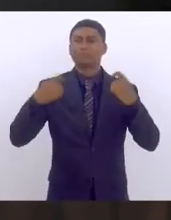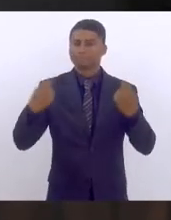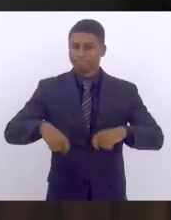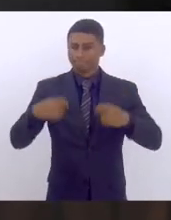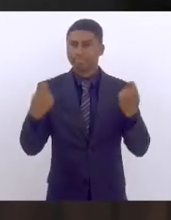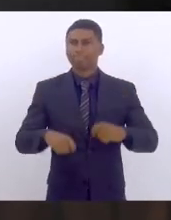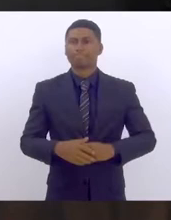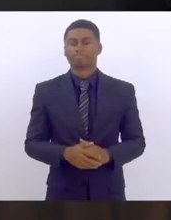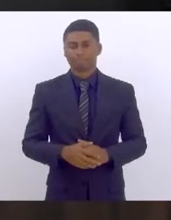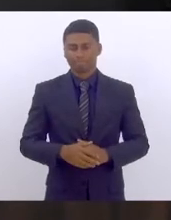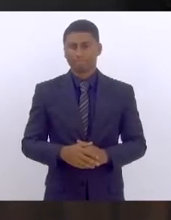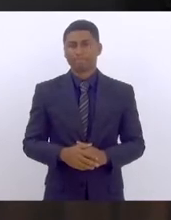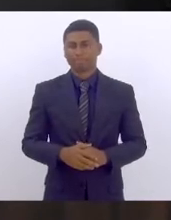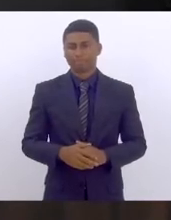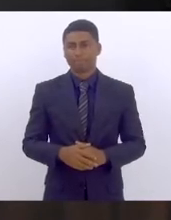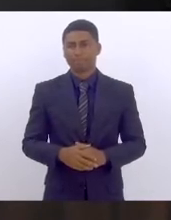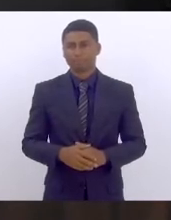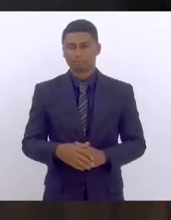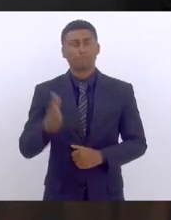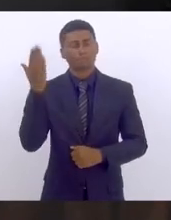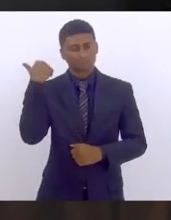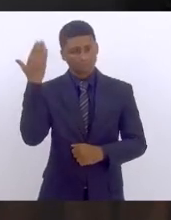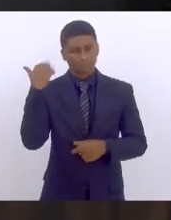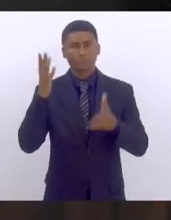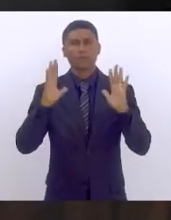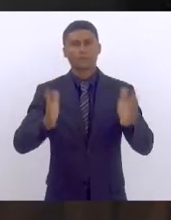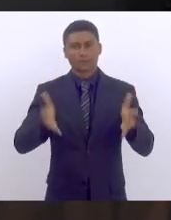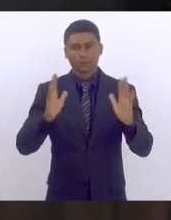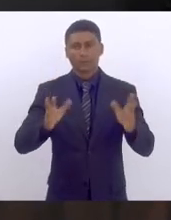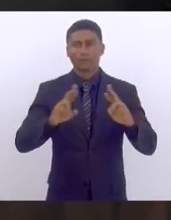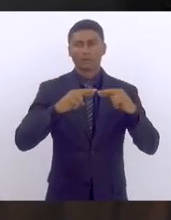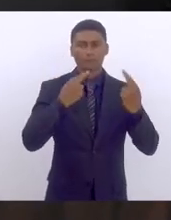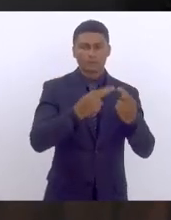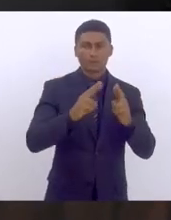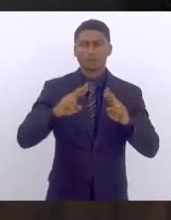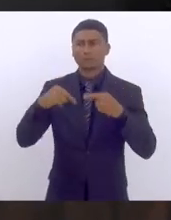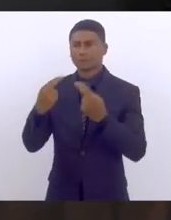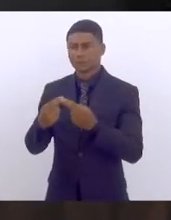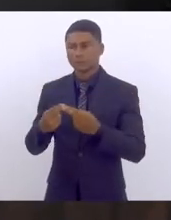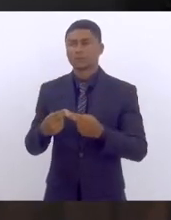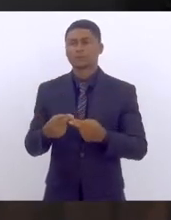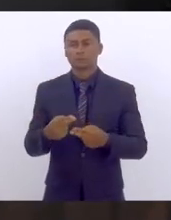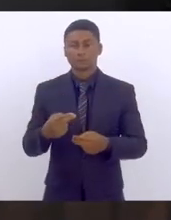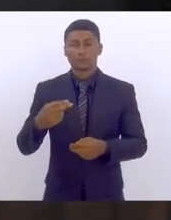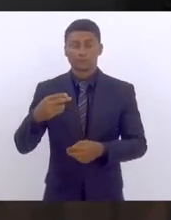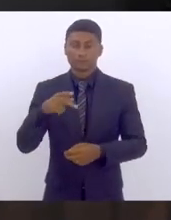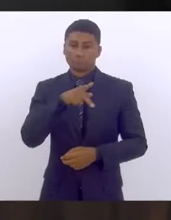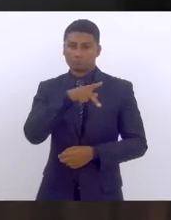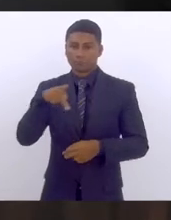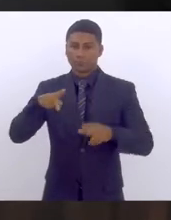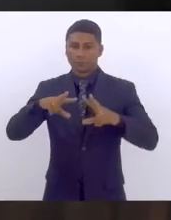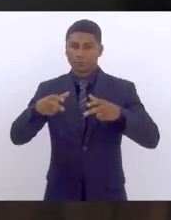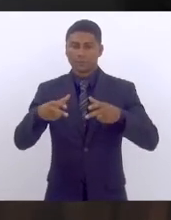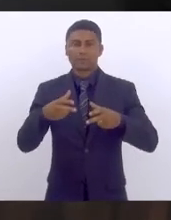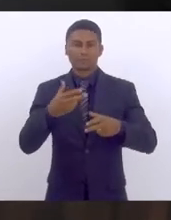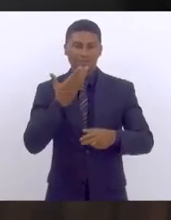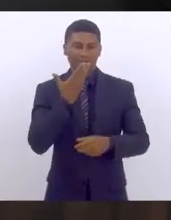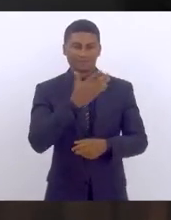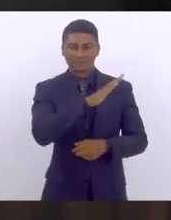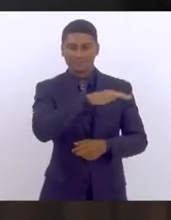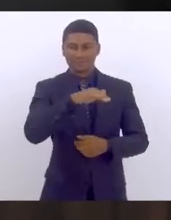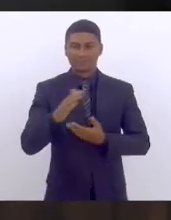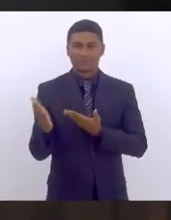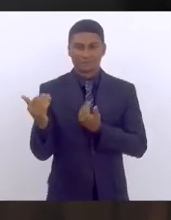já havíamos feito audiências públicas enquanto presidente da Comissão de Assuntos da Criança e do Adolescente no